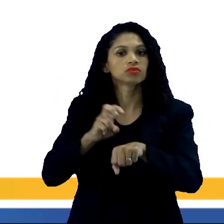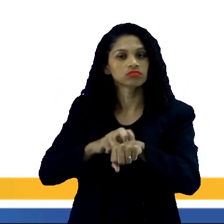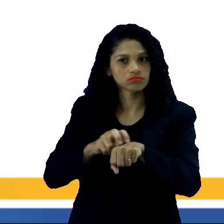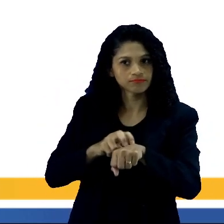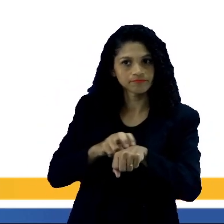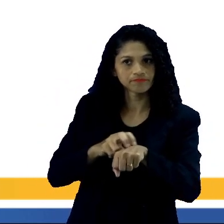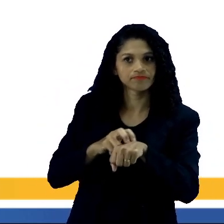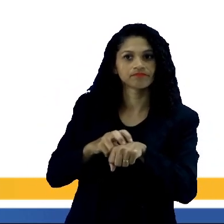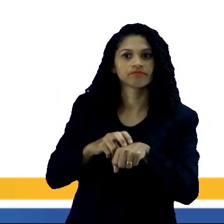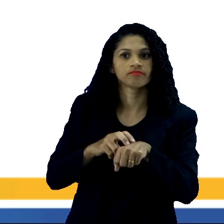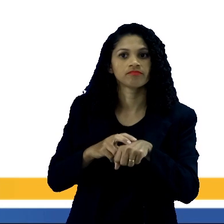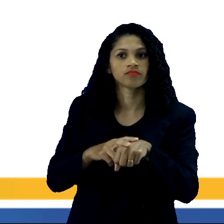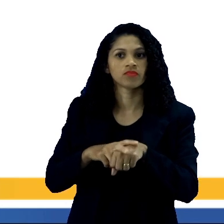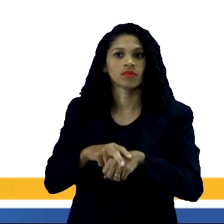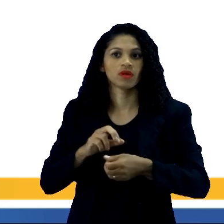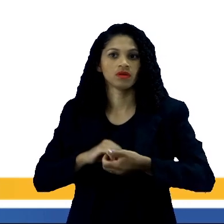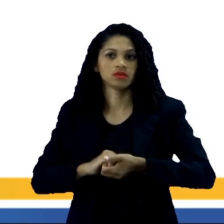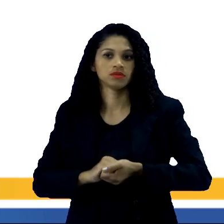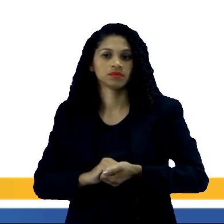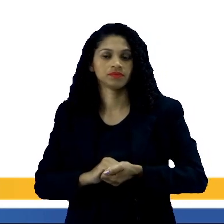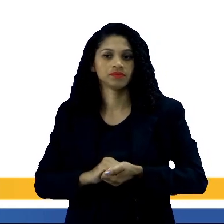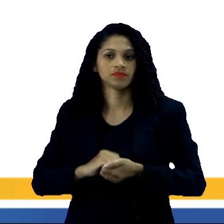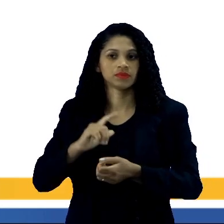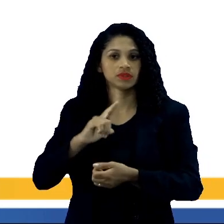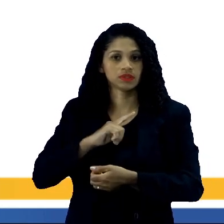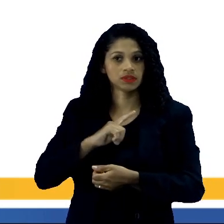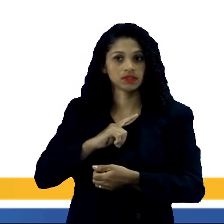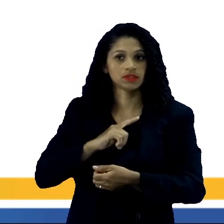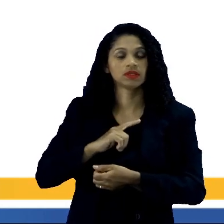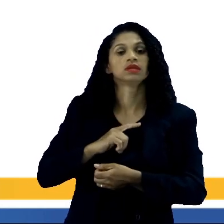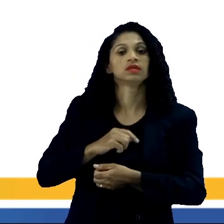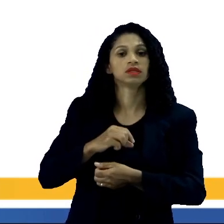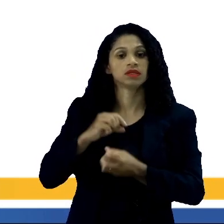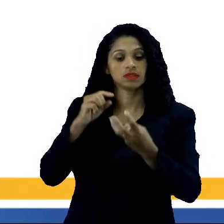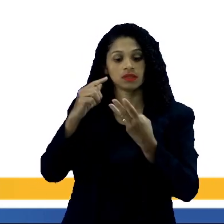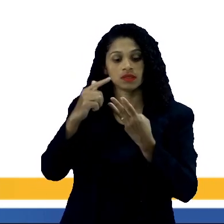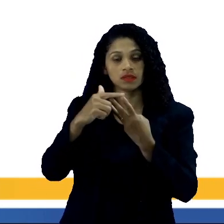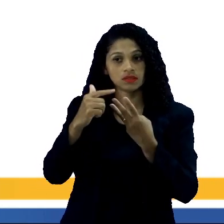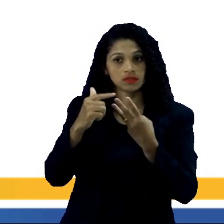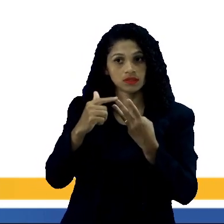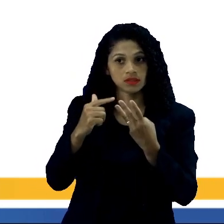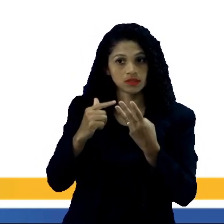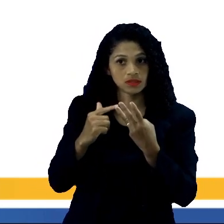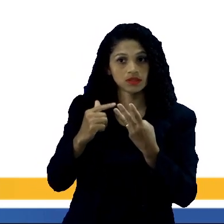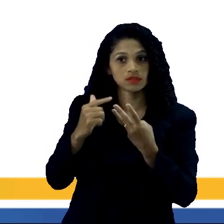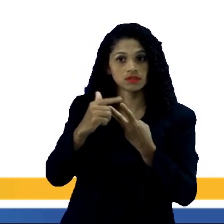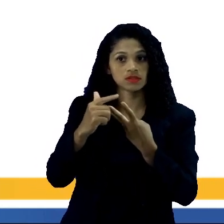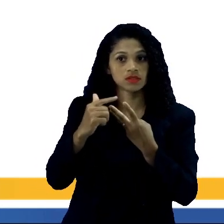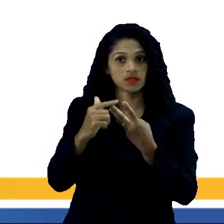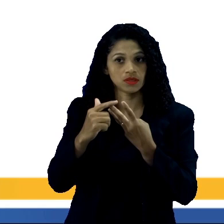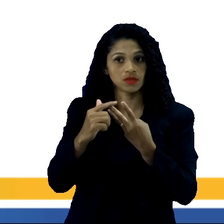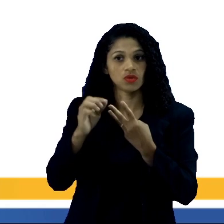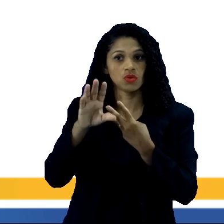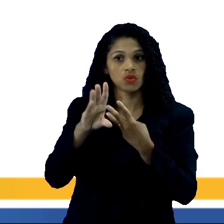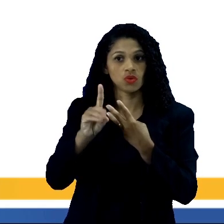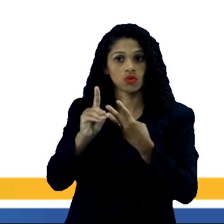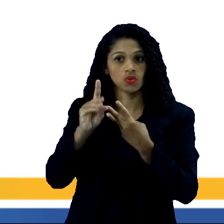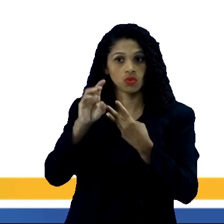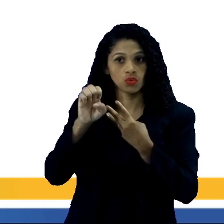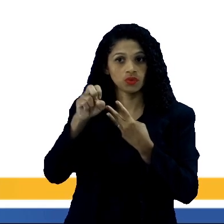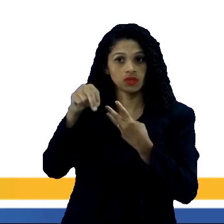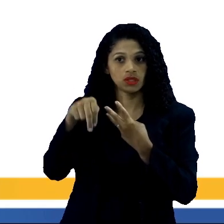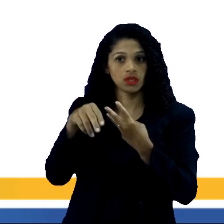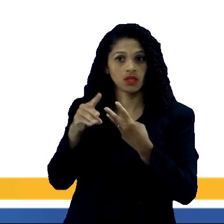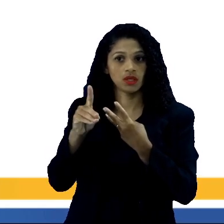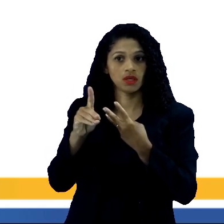o neurônio ele tem 3 regiões, o dendrito, que são esses galhos, o corpo celular, que é o centro dele, e tem o axônio, que